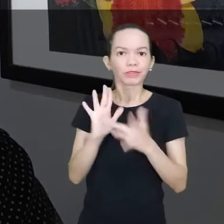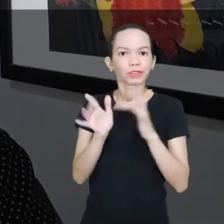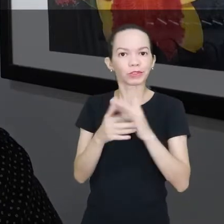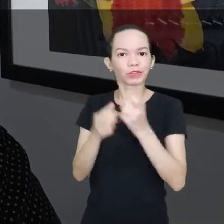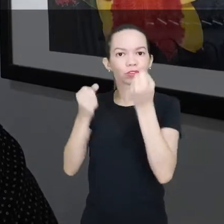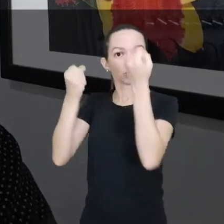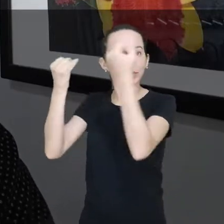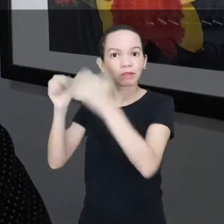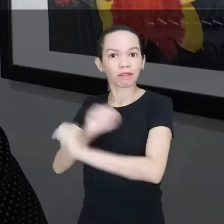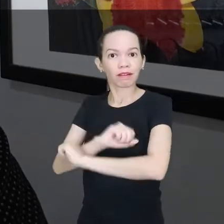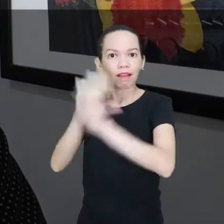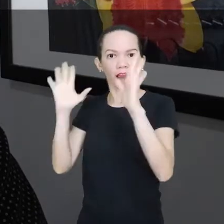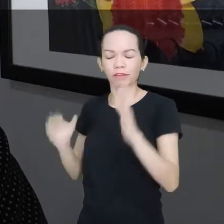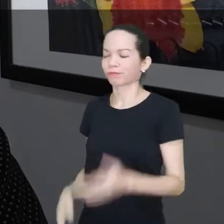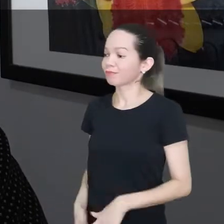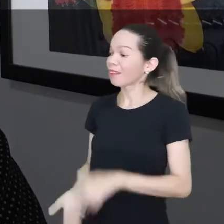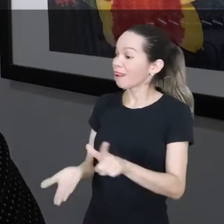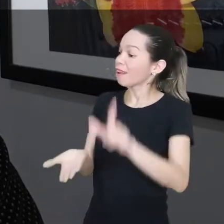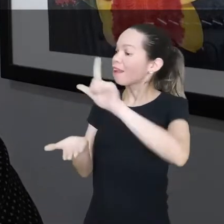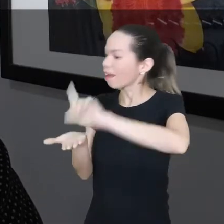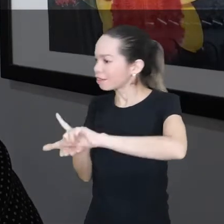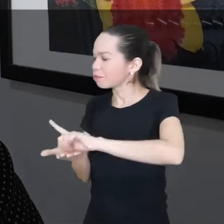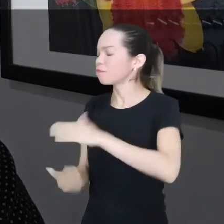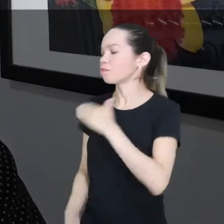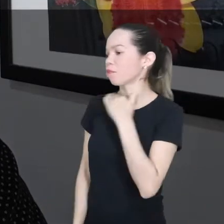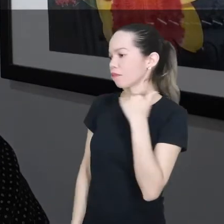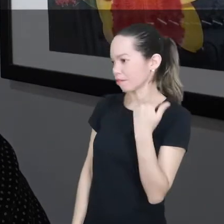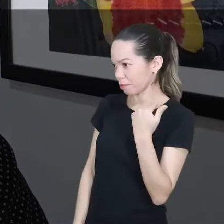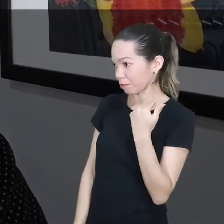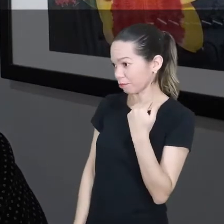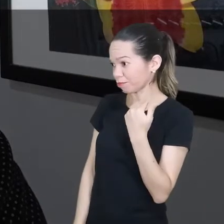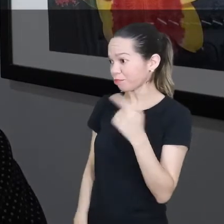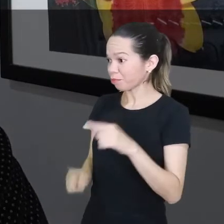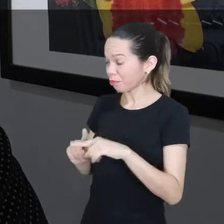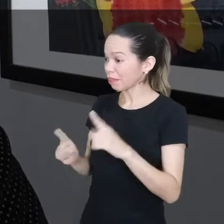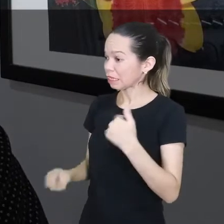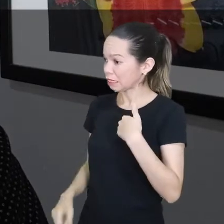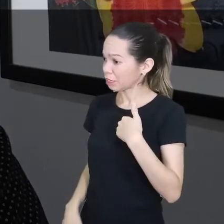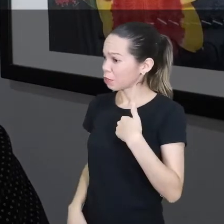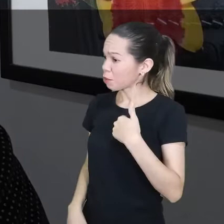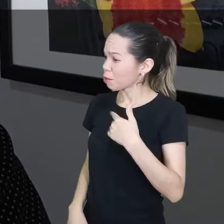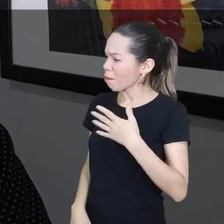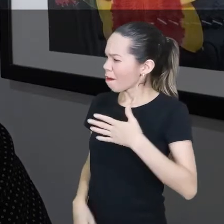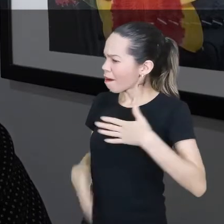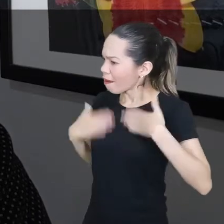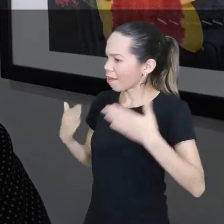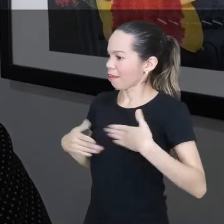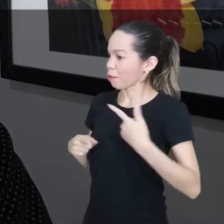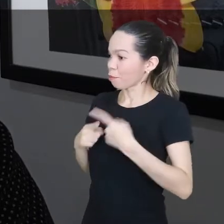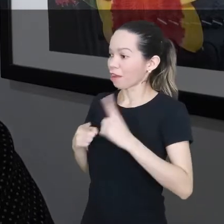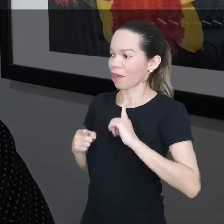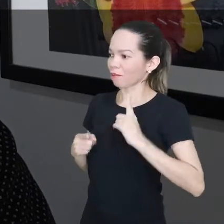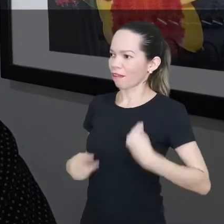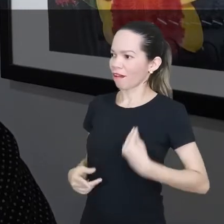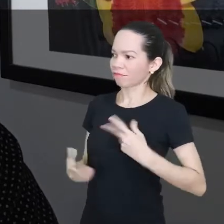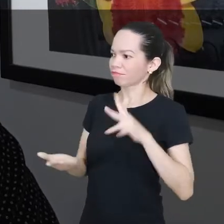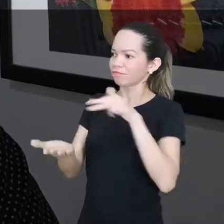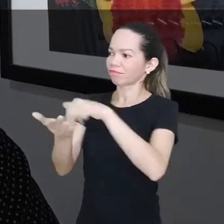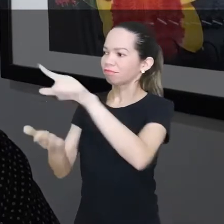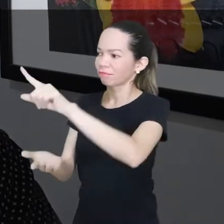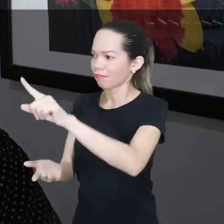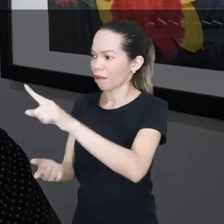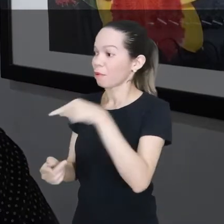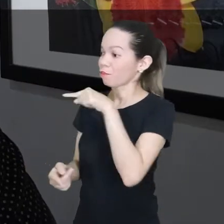claramente: Lázaro morreu, e para o bem de vocês, estou contente por não ter estado lá, para que